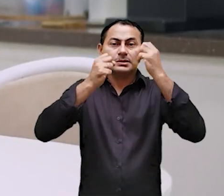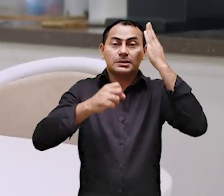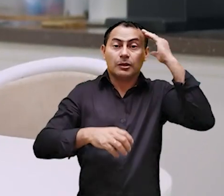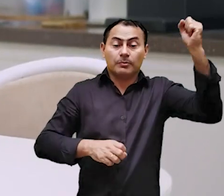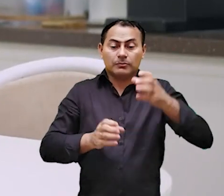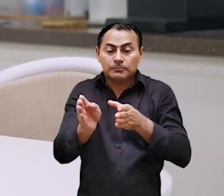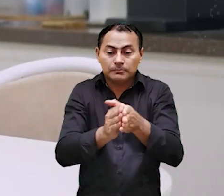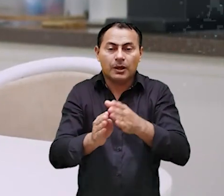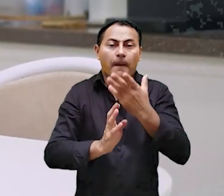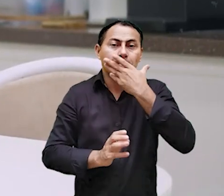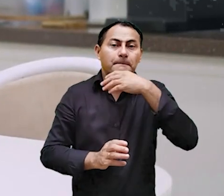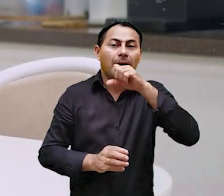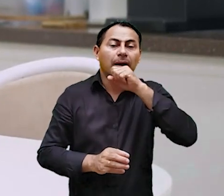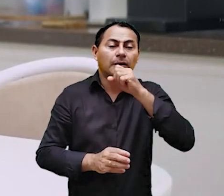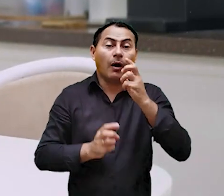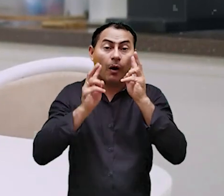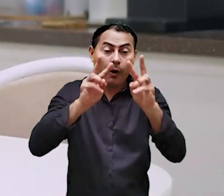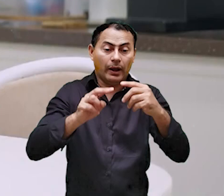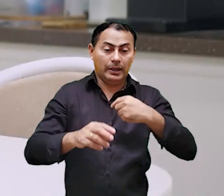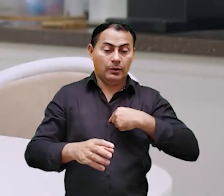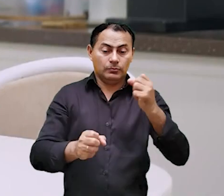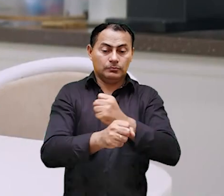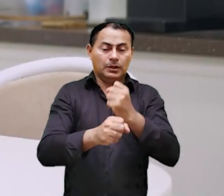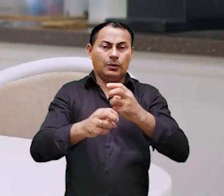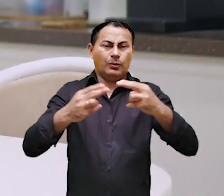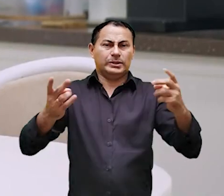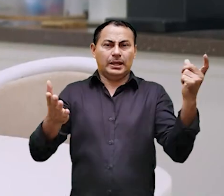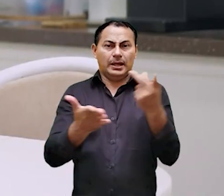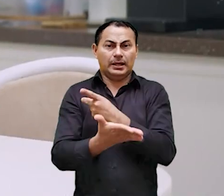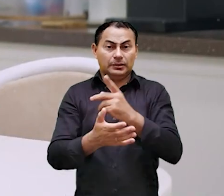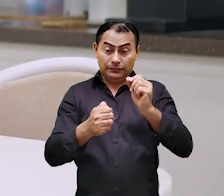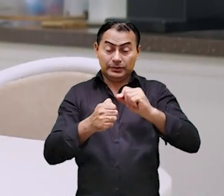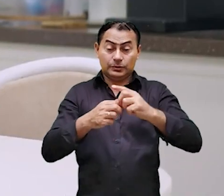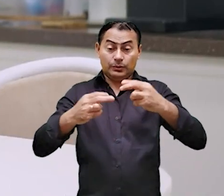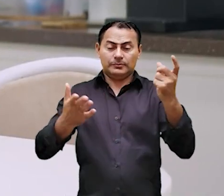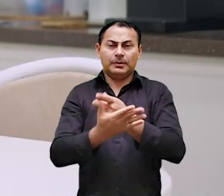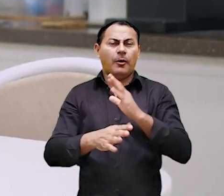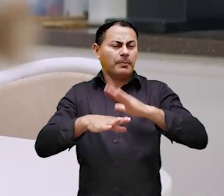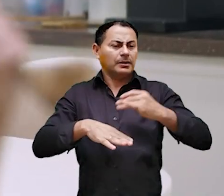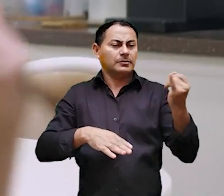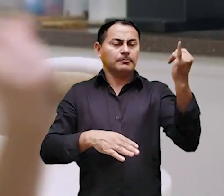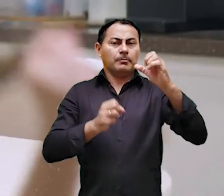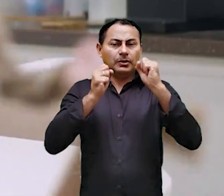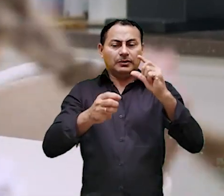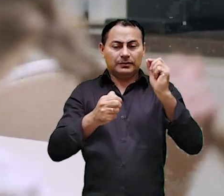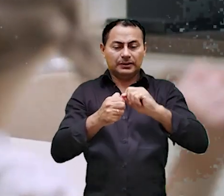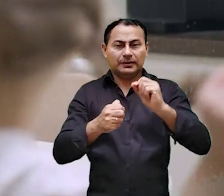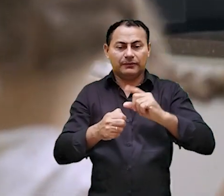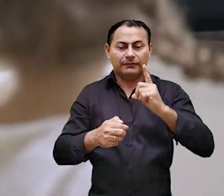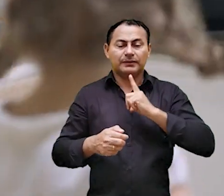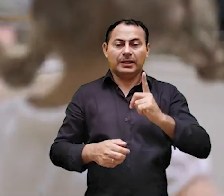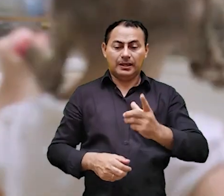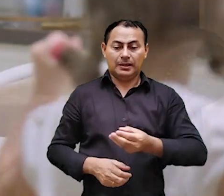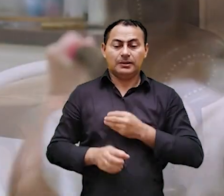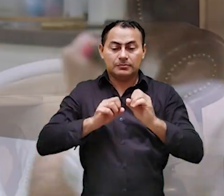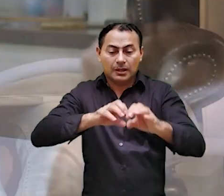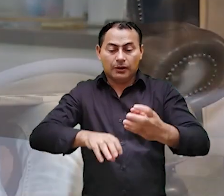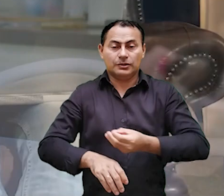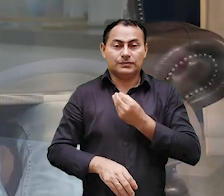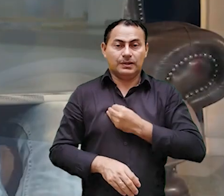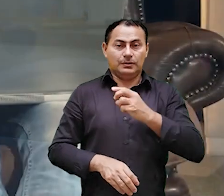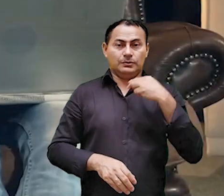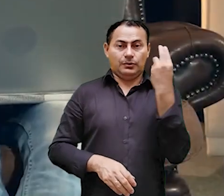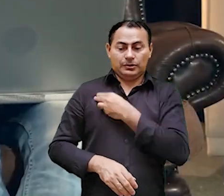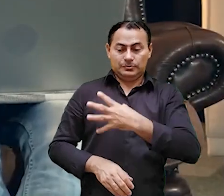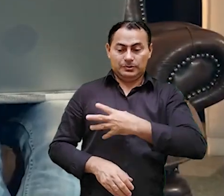que Salomão está alertando os pais, dizendo, ouçam, eu construí coisas erradas. A coisa mais importante que podemos construir é a vida de